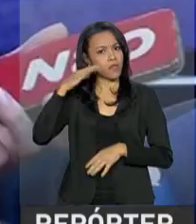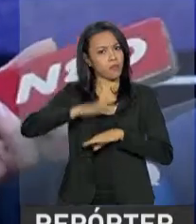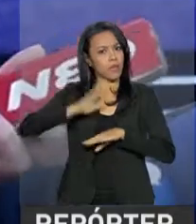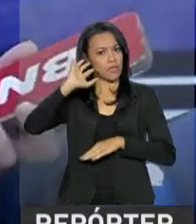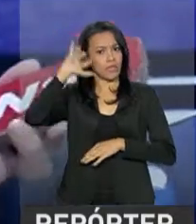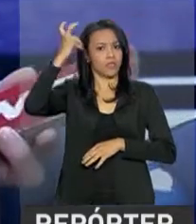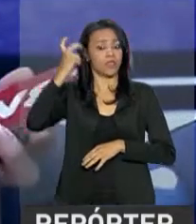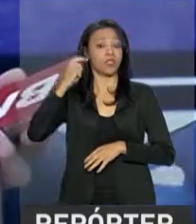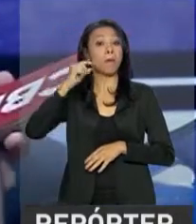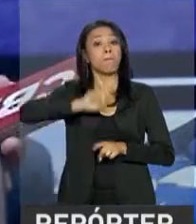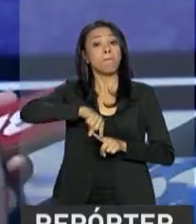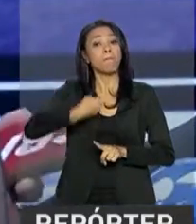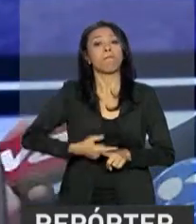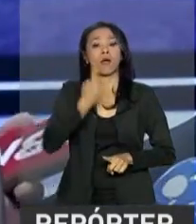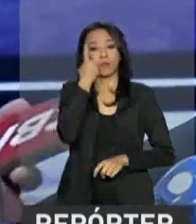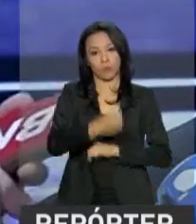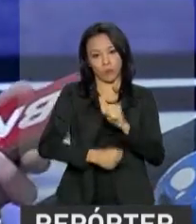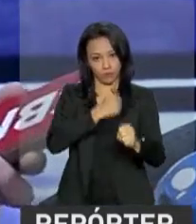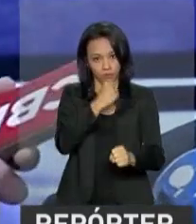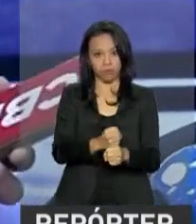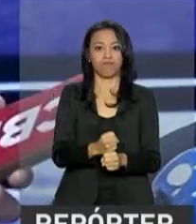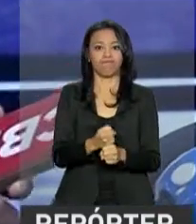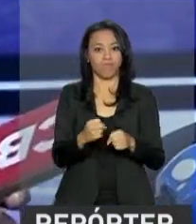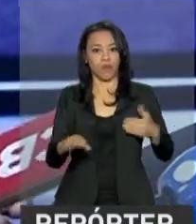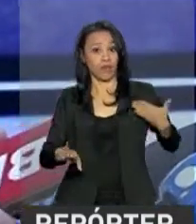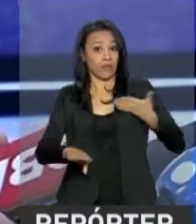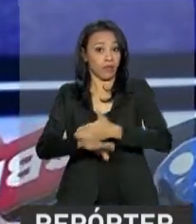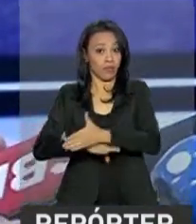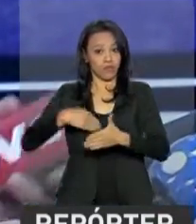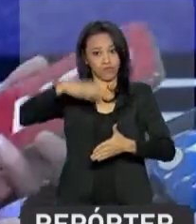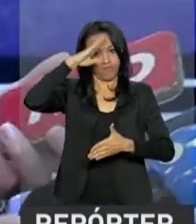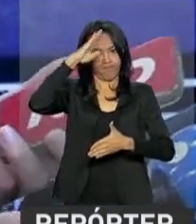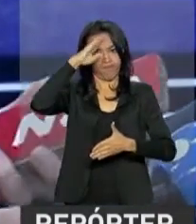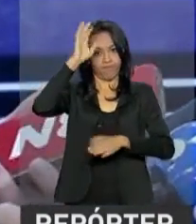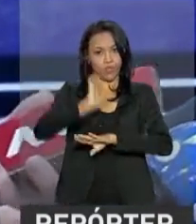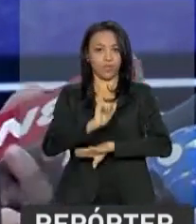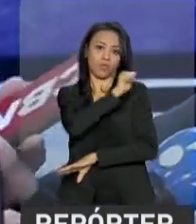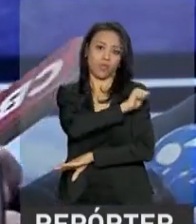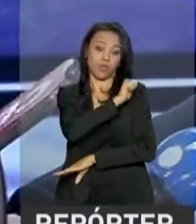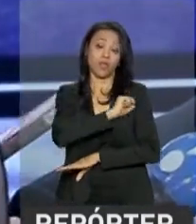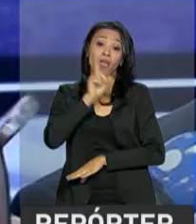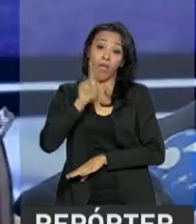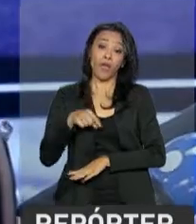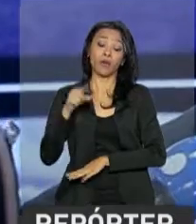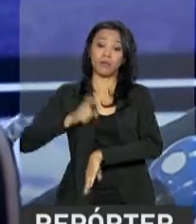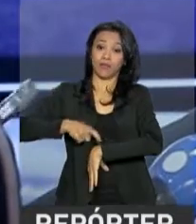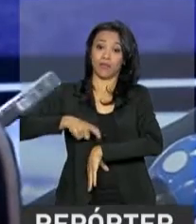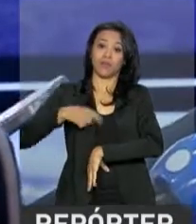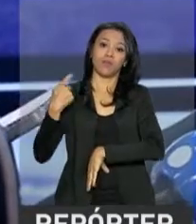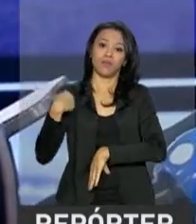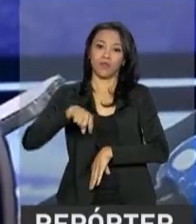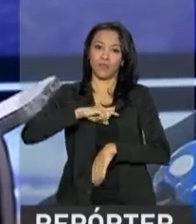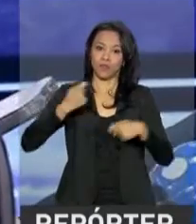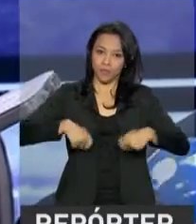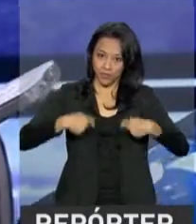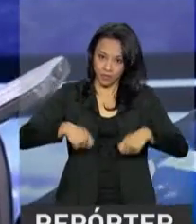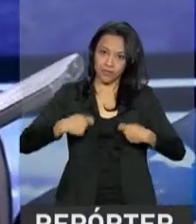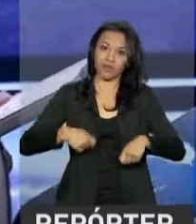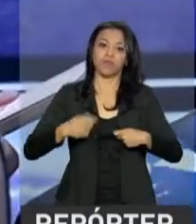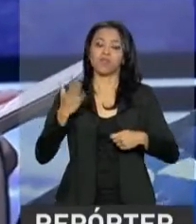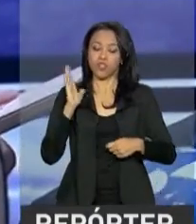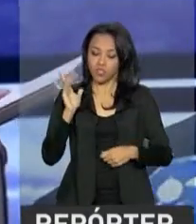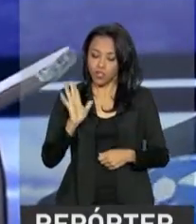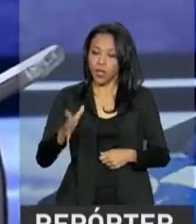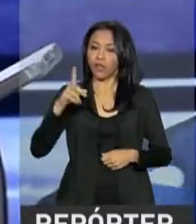pelo menos mais um ano essa intervenção porque é o tempo necessário para que a gente possa é concluir já tem um legado inclusive o